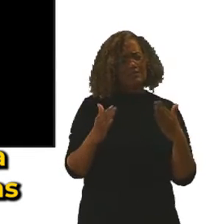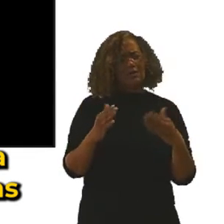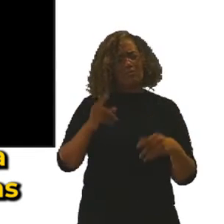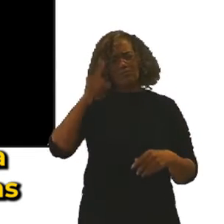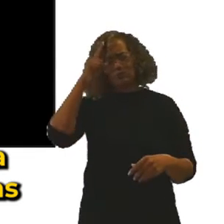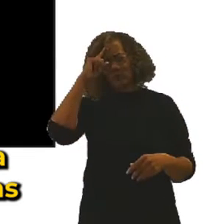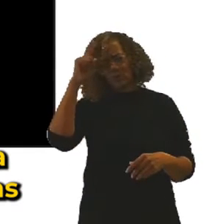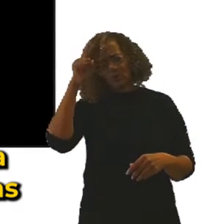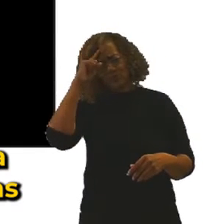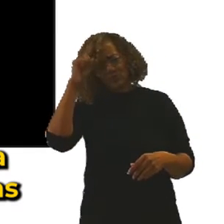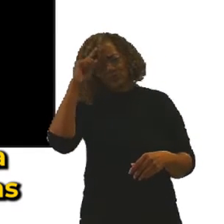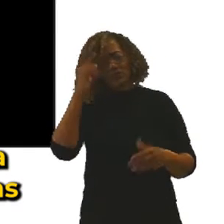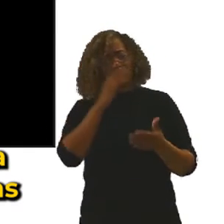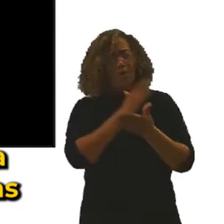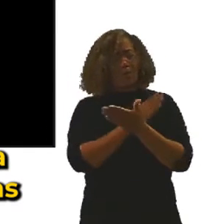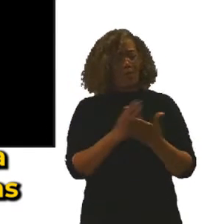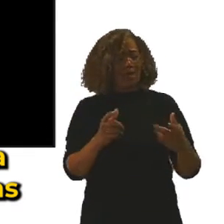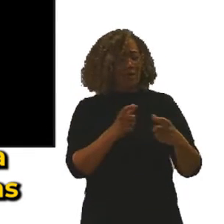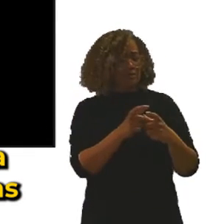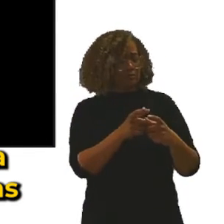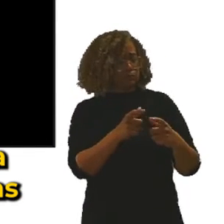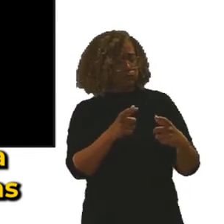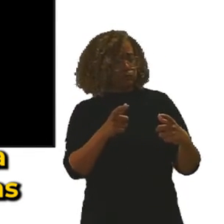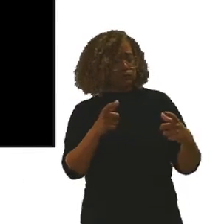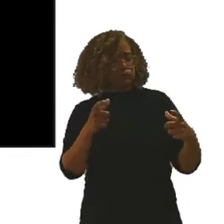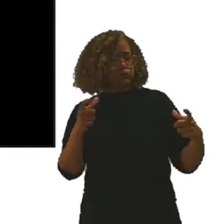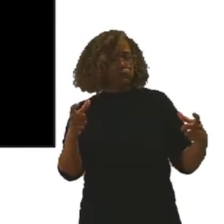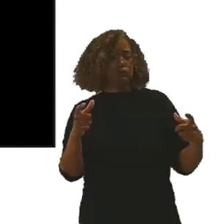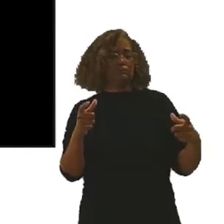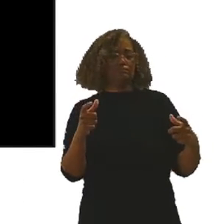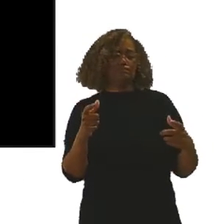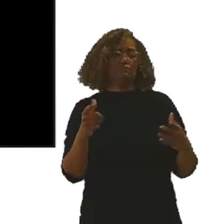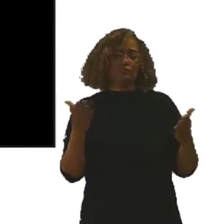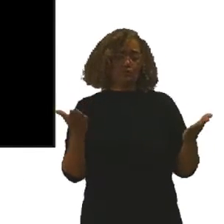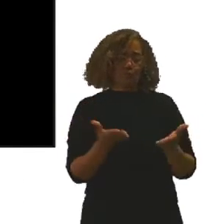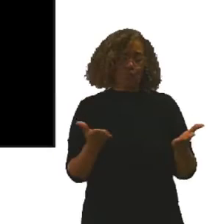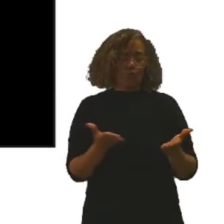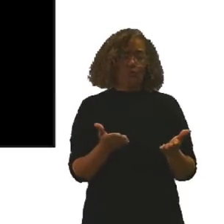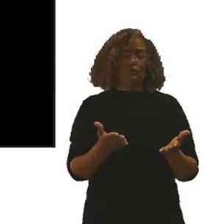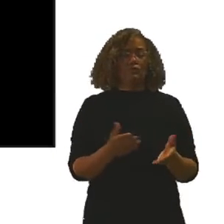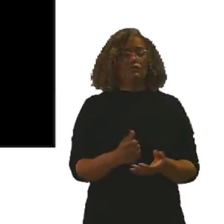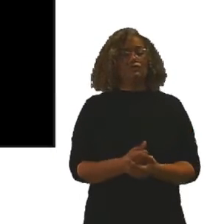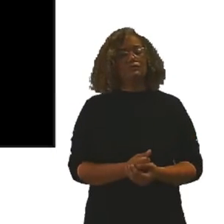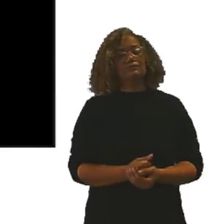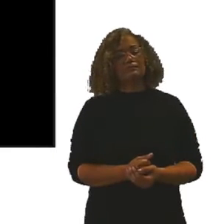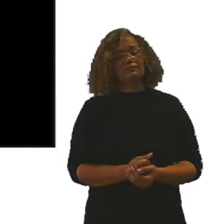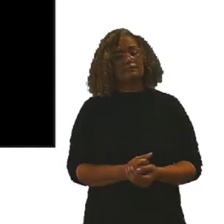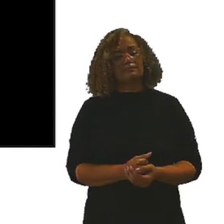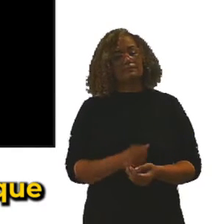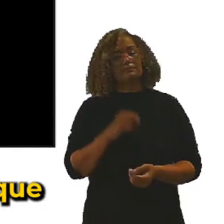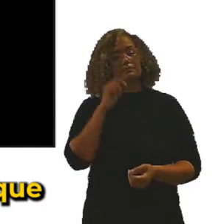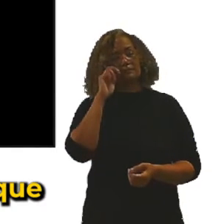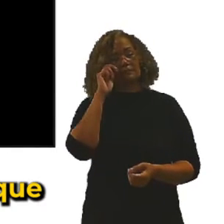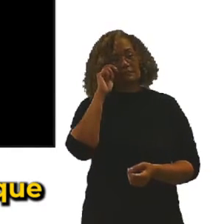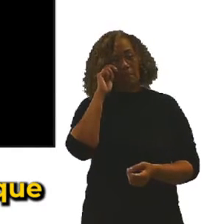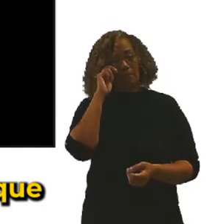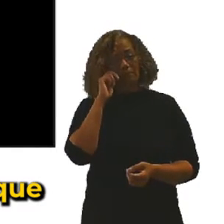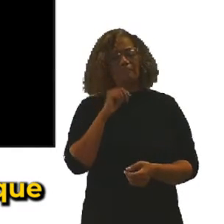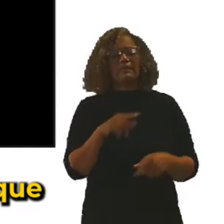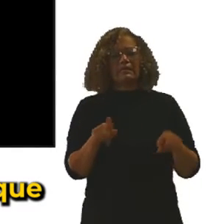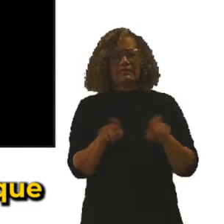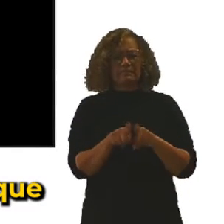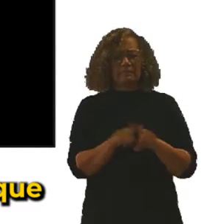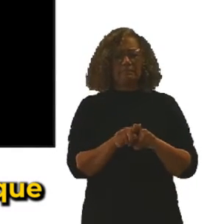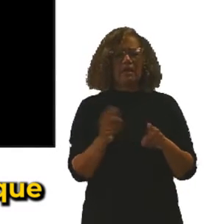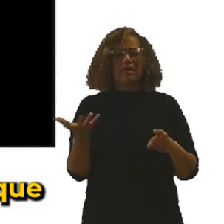que se procrastina ao longo dos dias. O próximo slide, por favor. Eu gosto